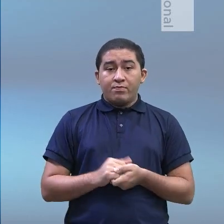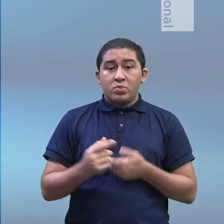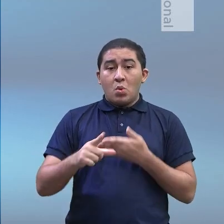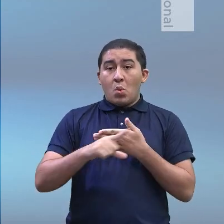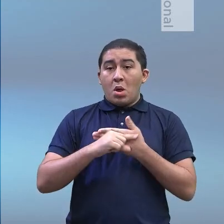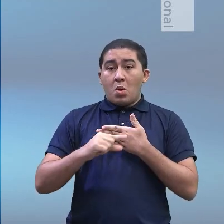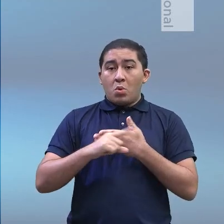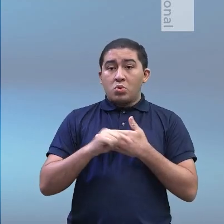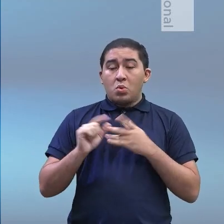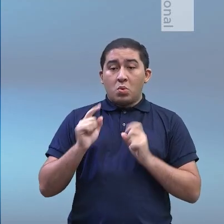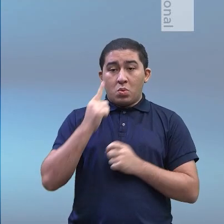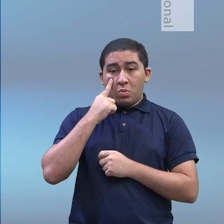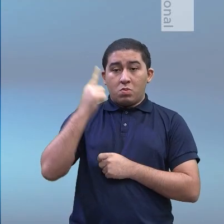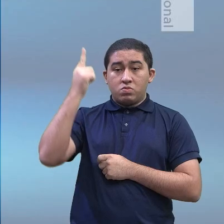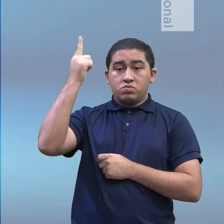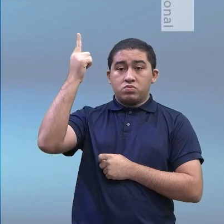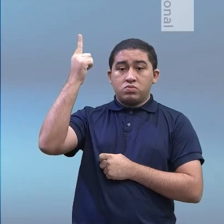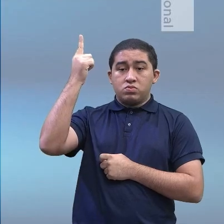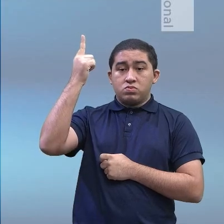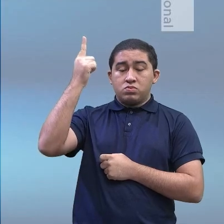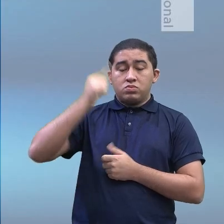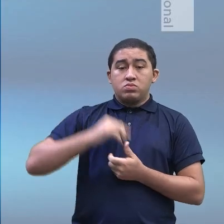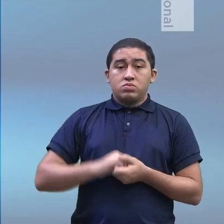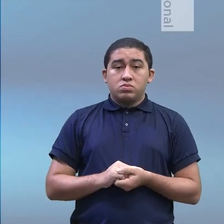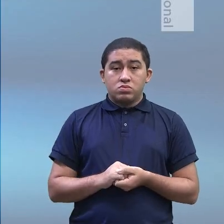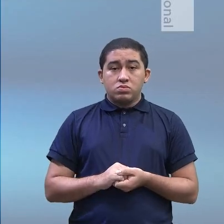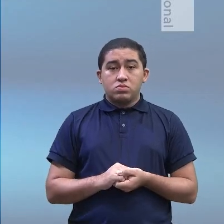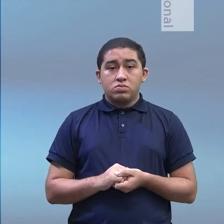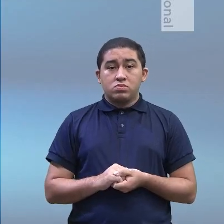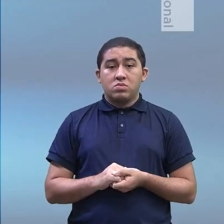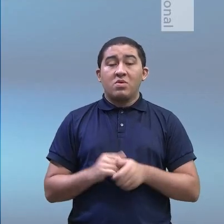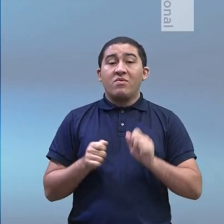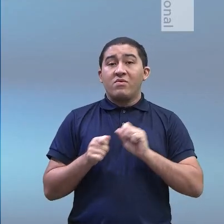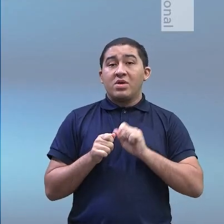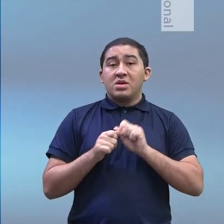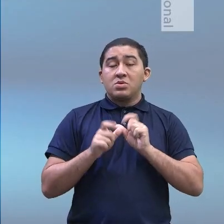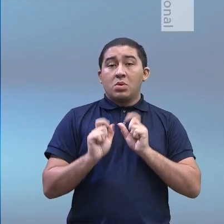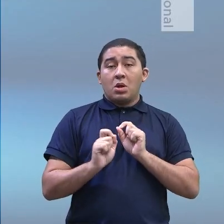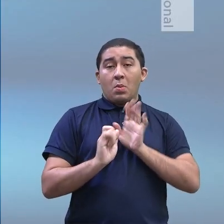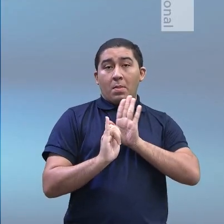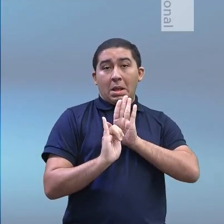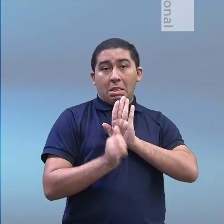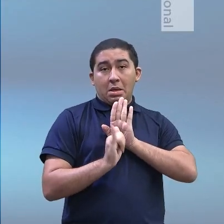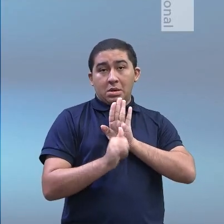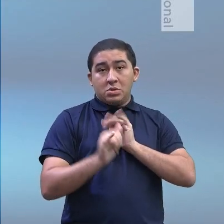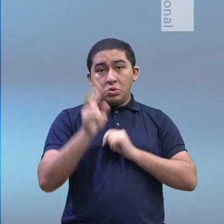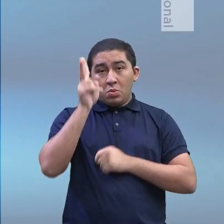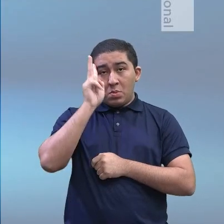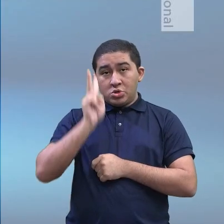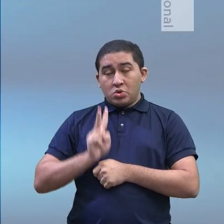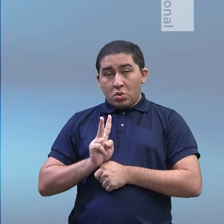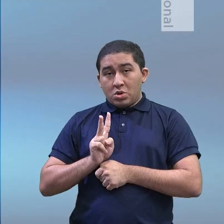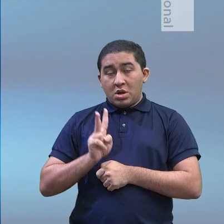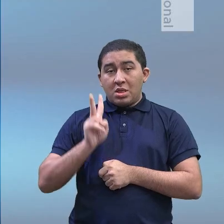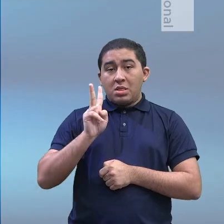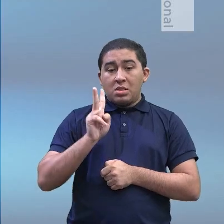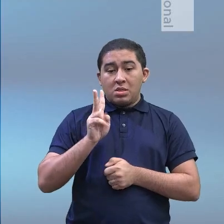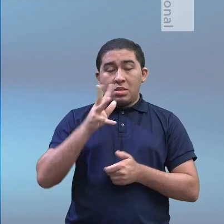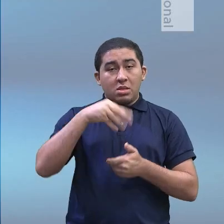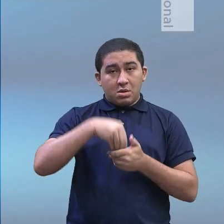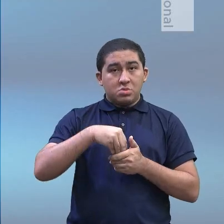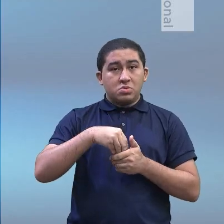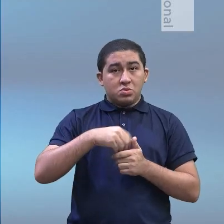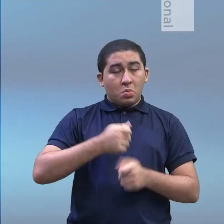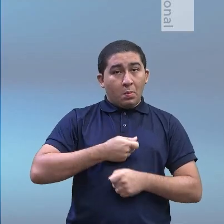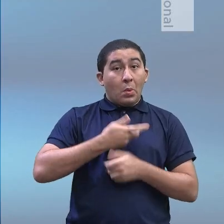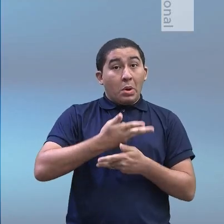Quintana, ele fez uma narração de uma história dentro de um poema,